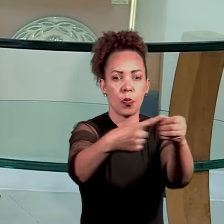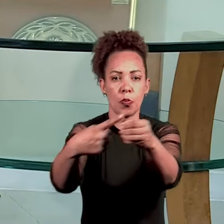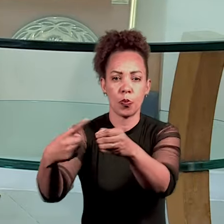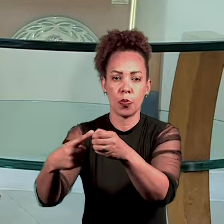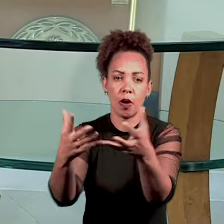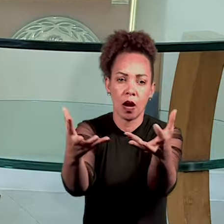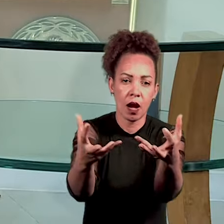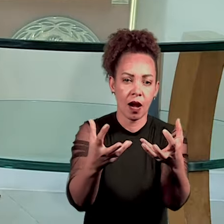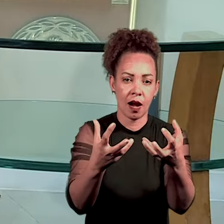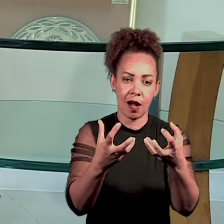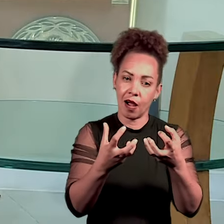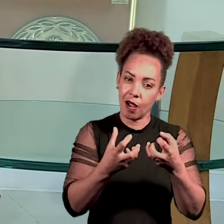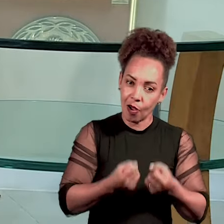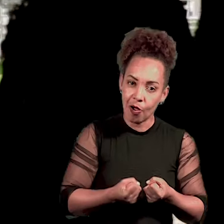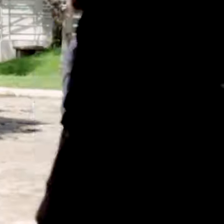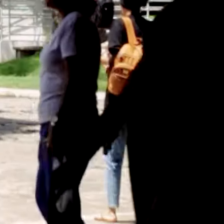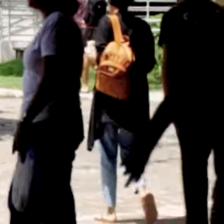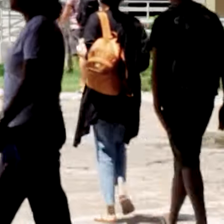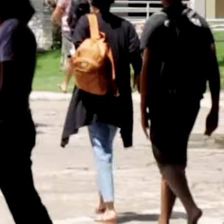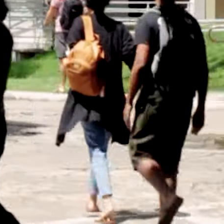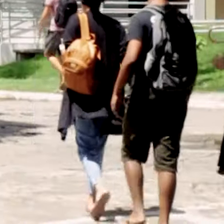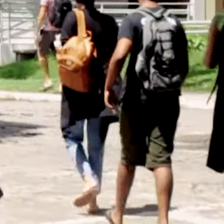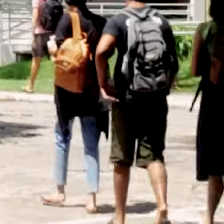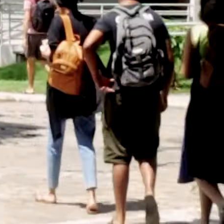acolhe os filhos da terra.